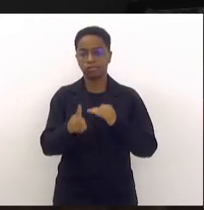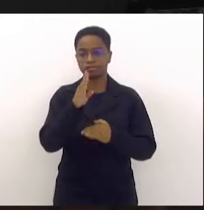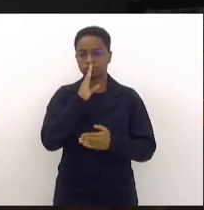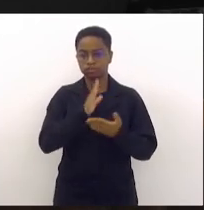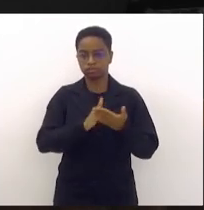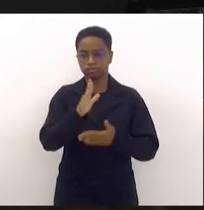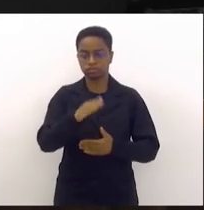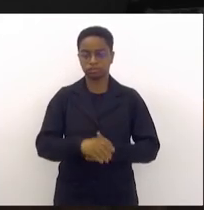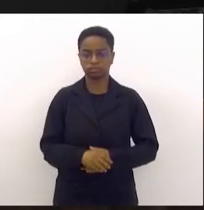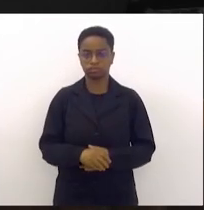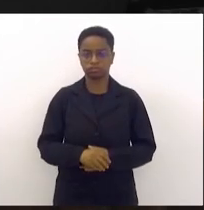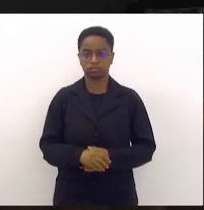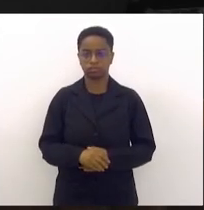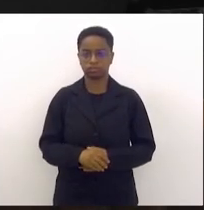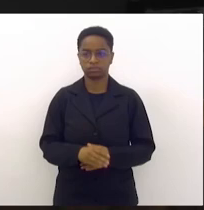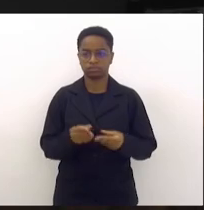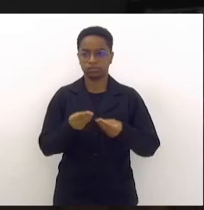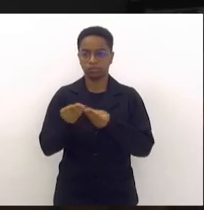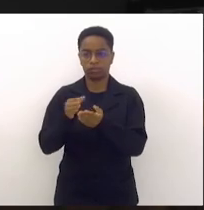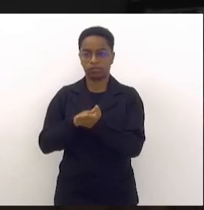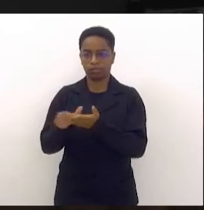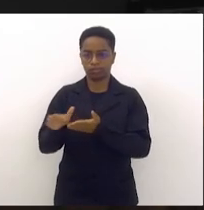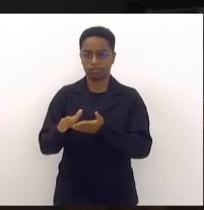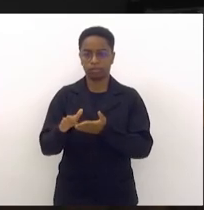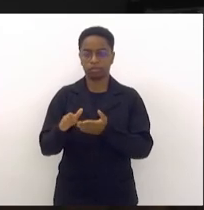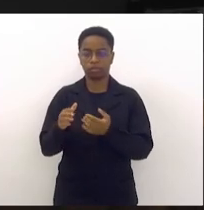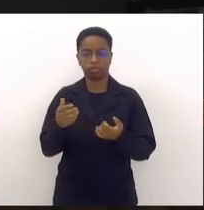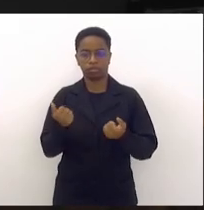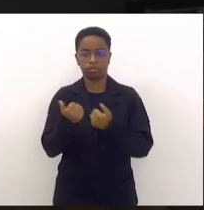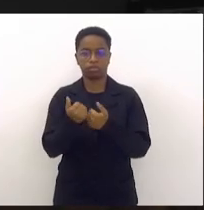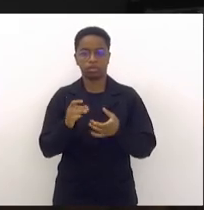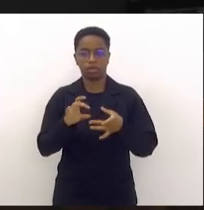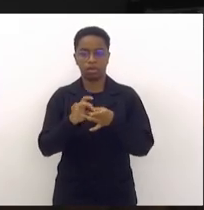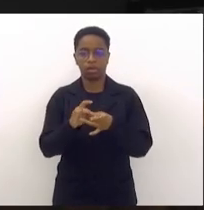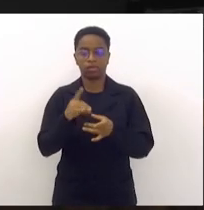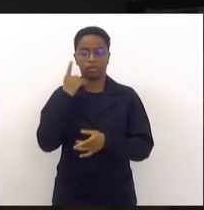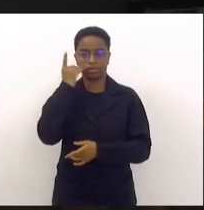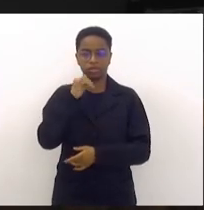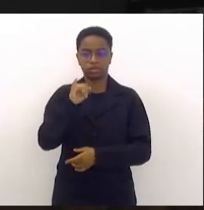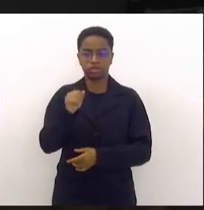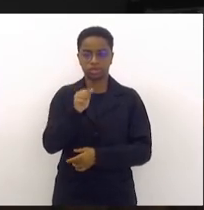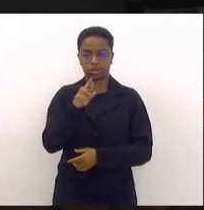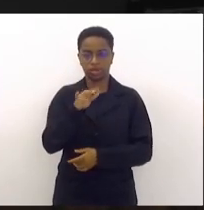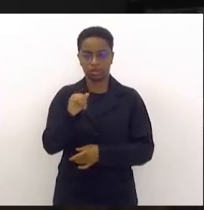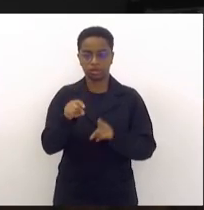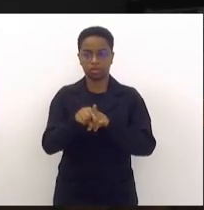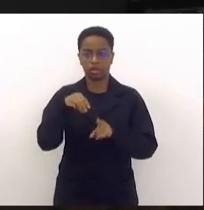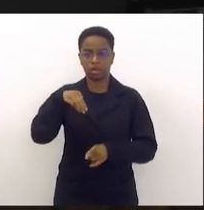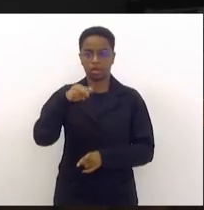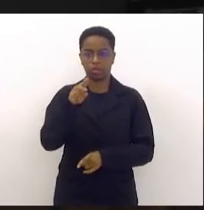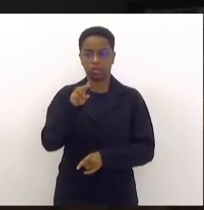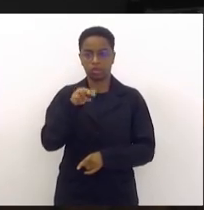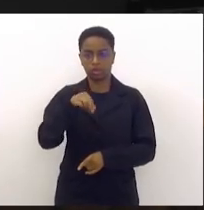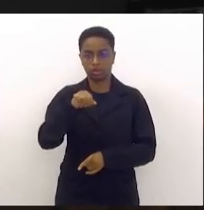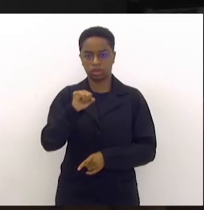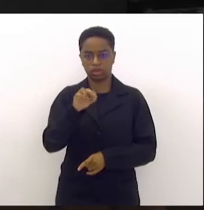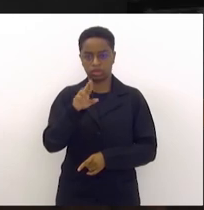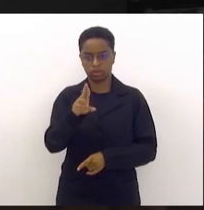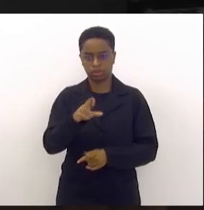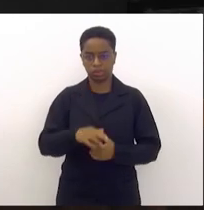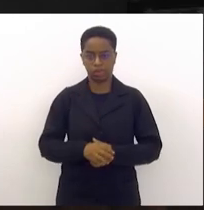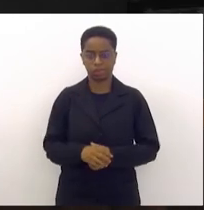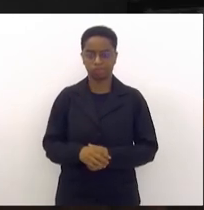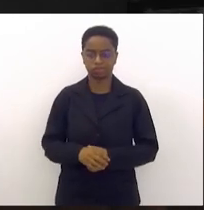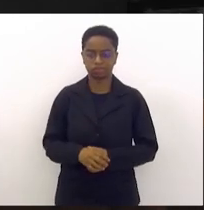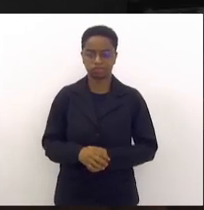como estão aprovados, vai à promulgação com a coautoria do deputado Jari e do deputado